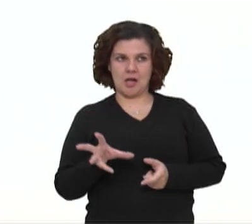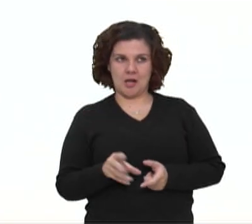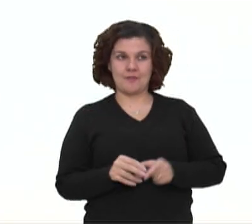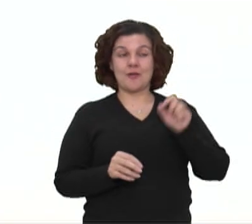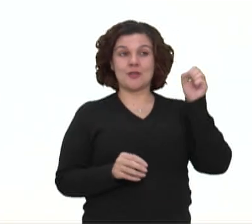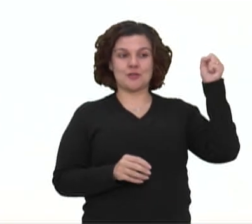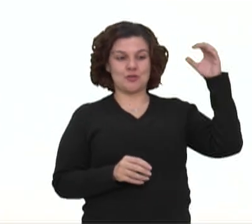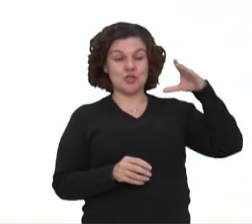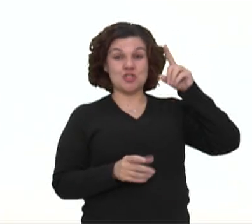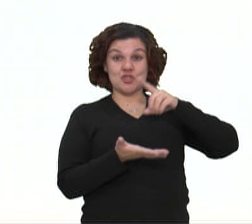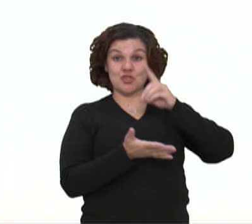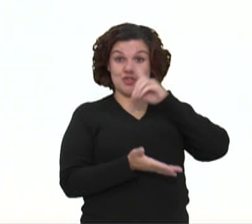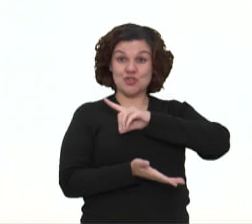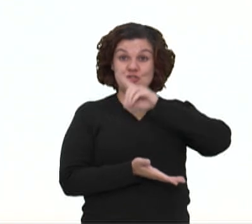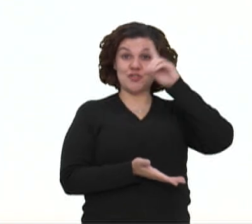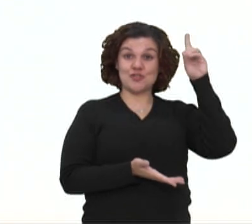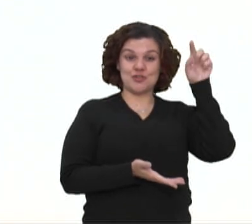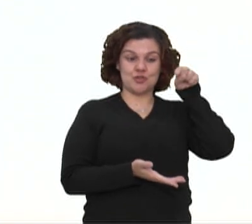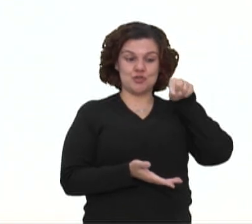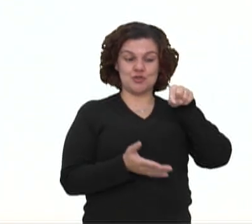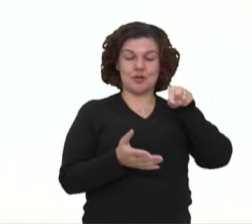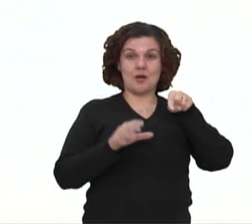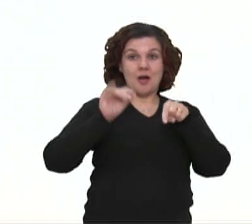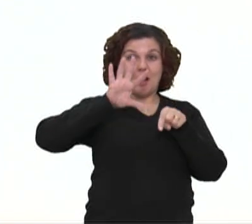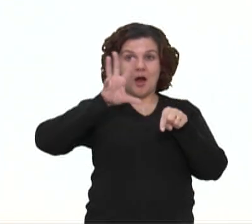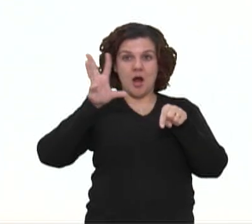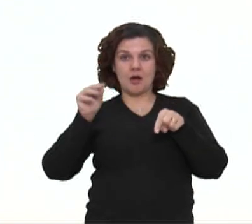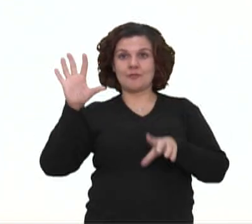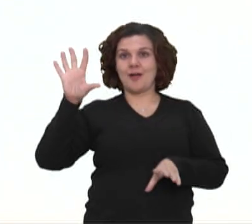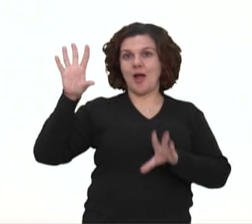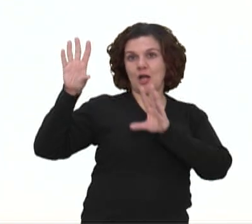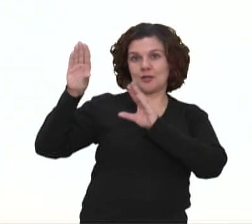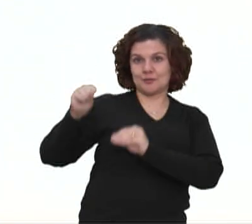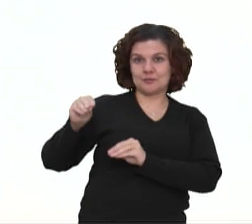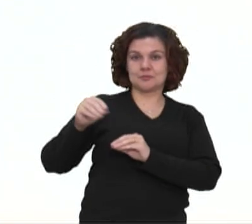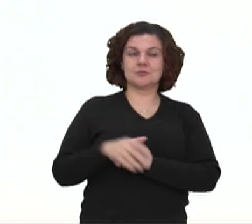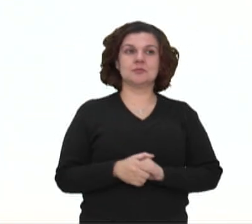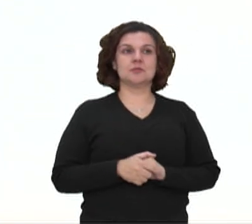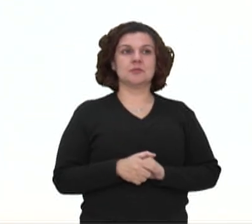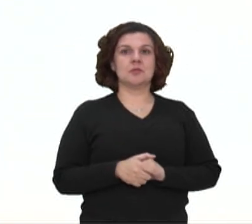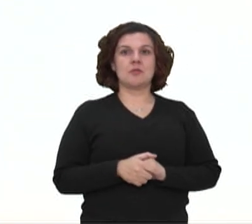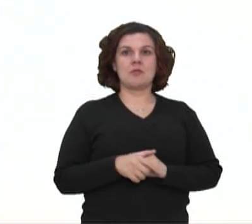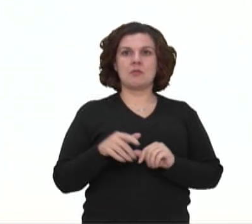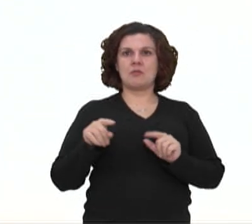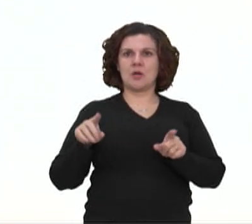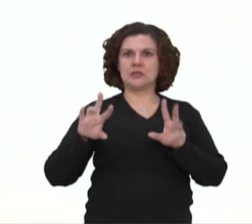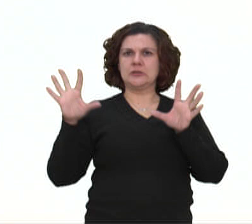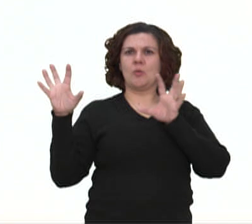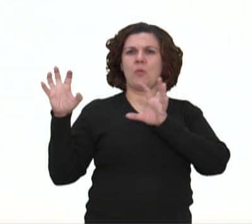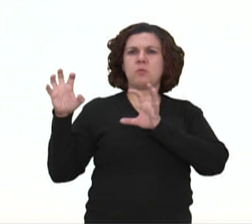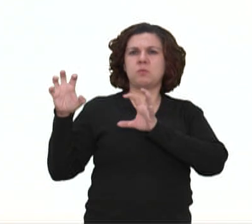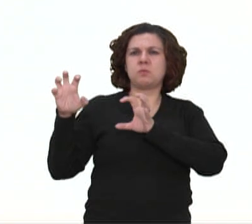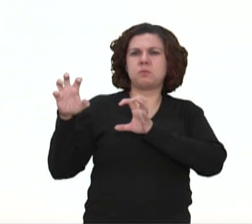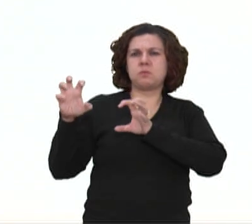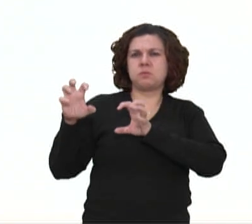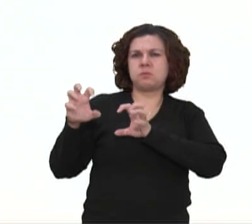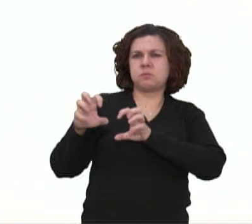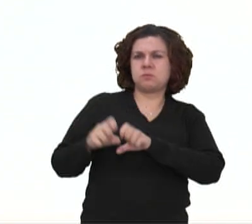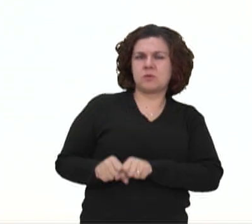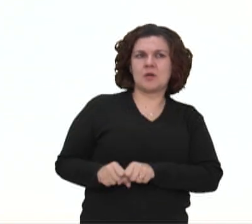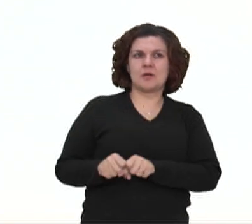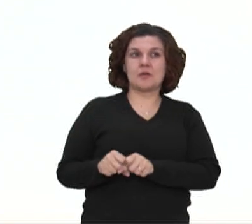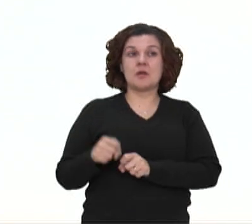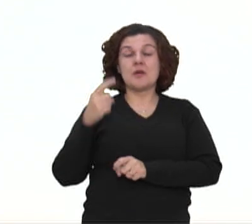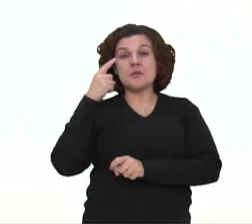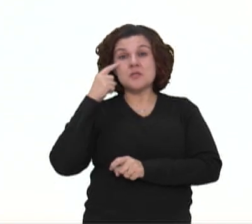de satélite durante o dia, a África numa imagem de satélite durante a noite. Olha que escuridão. Você percebe